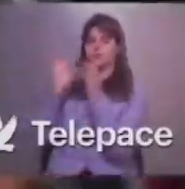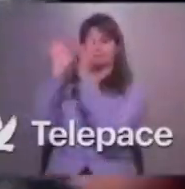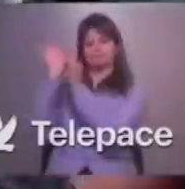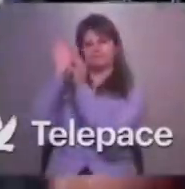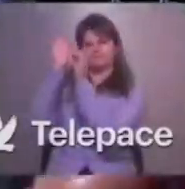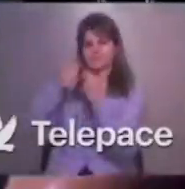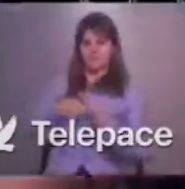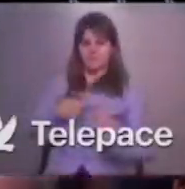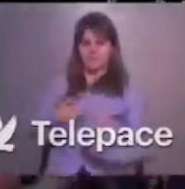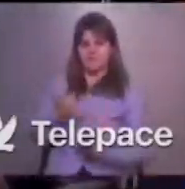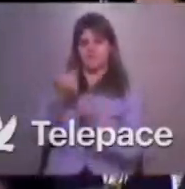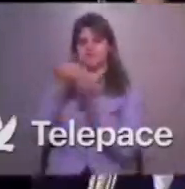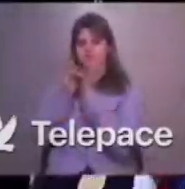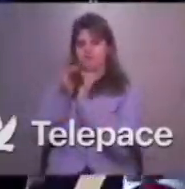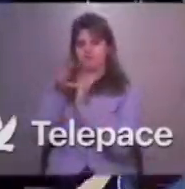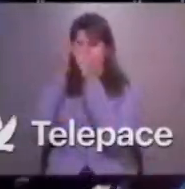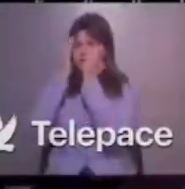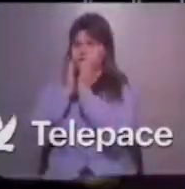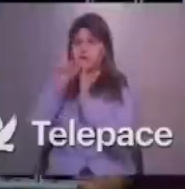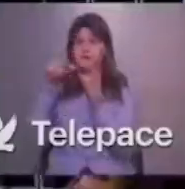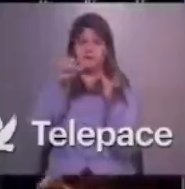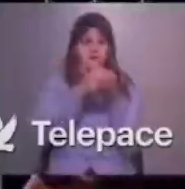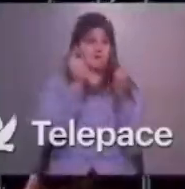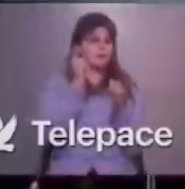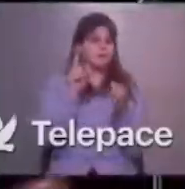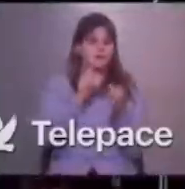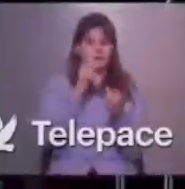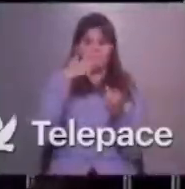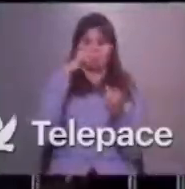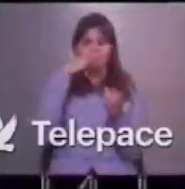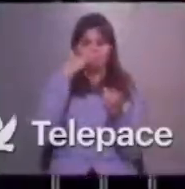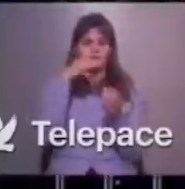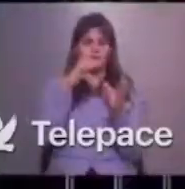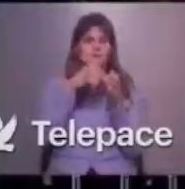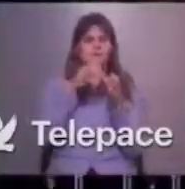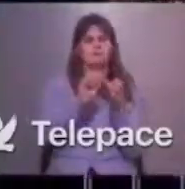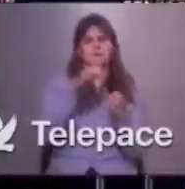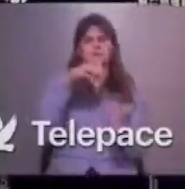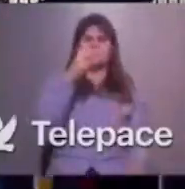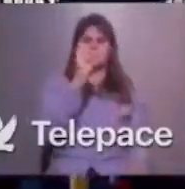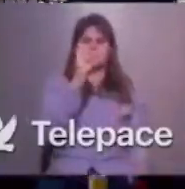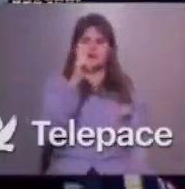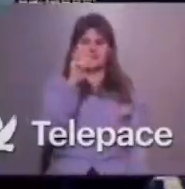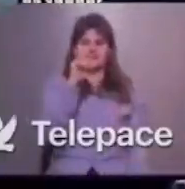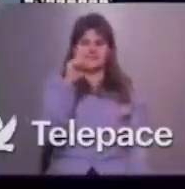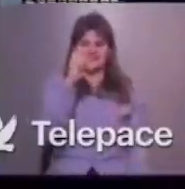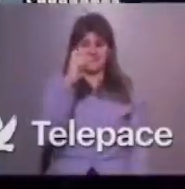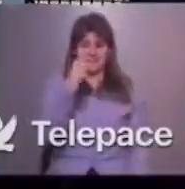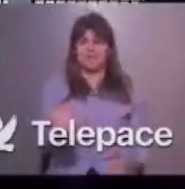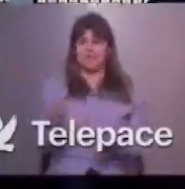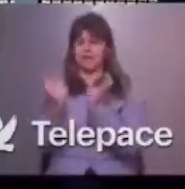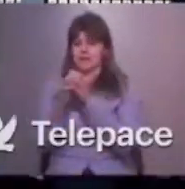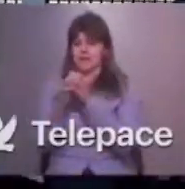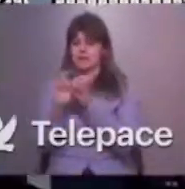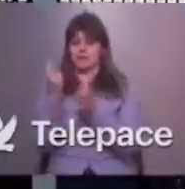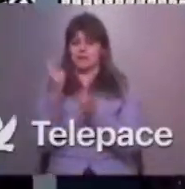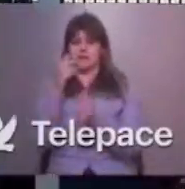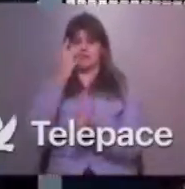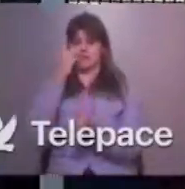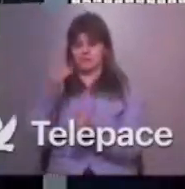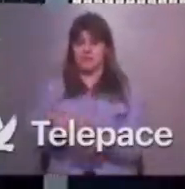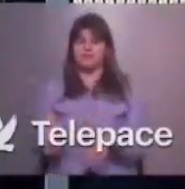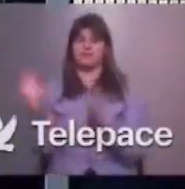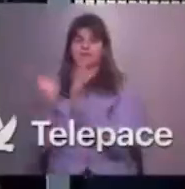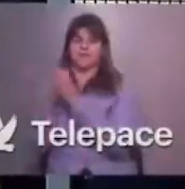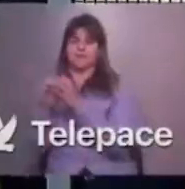Maria, também o grupo coral de São Jorge de Várzea. Talmanha estão dois grupos, dos